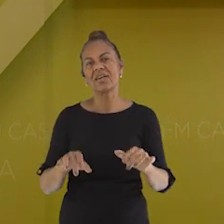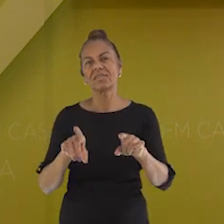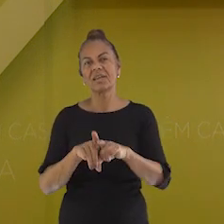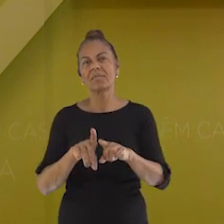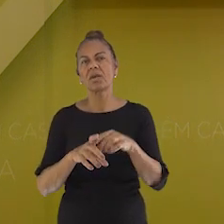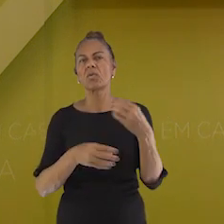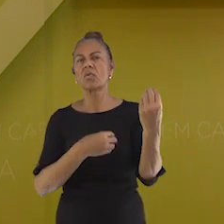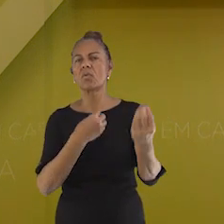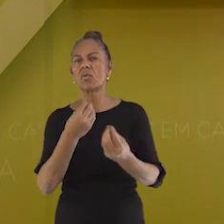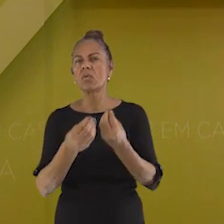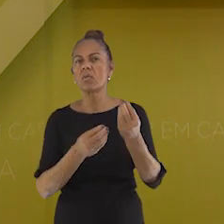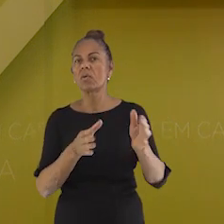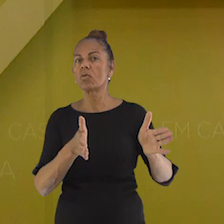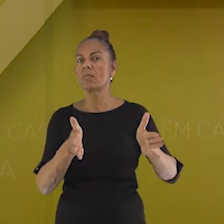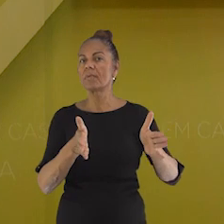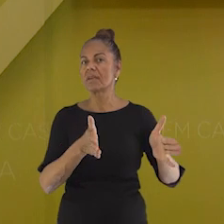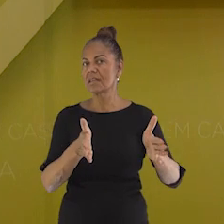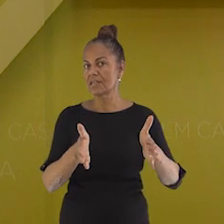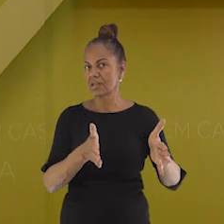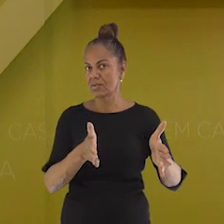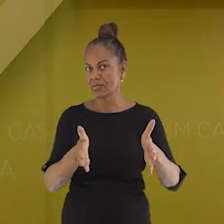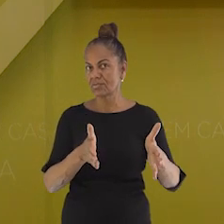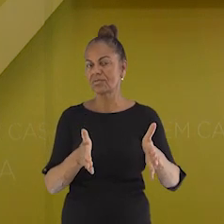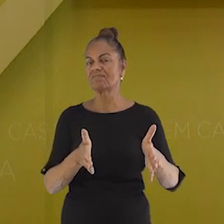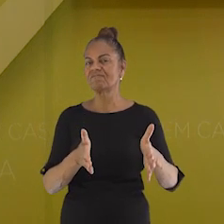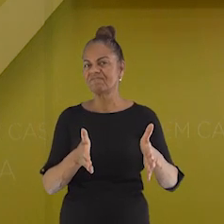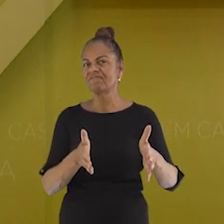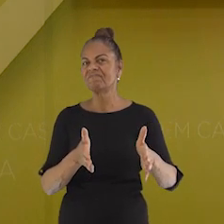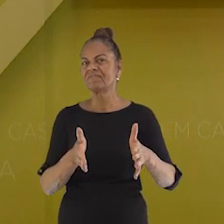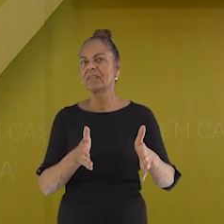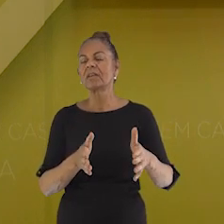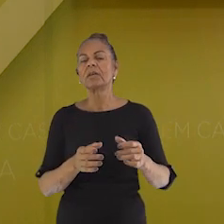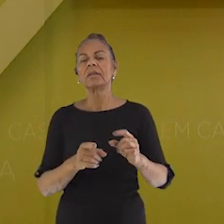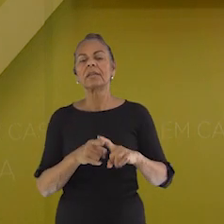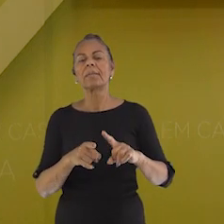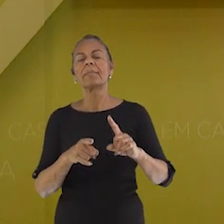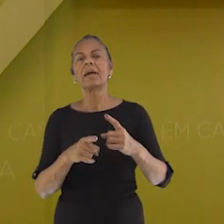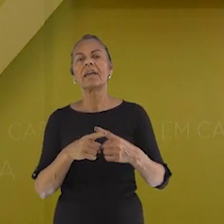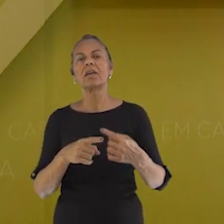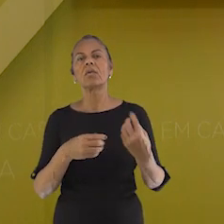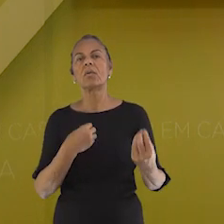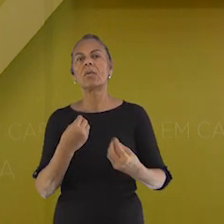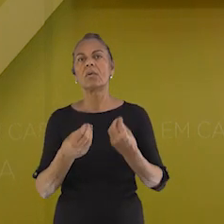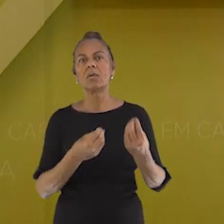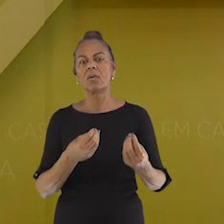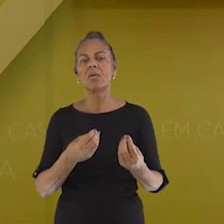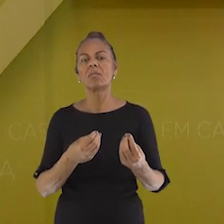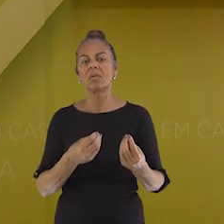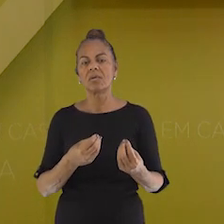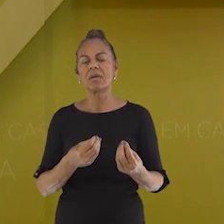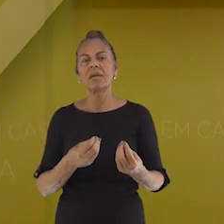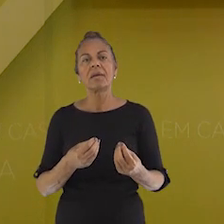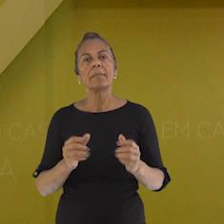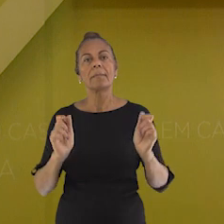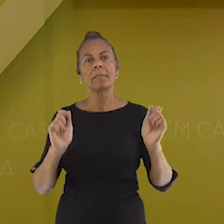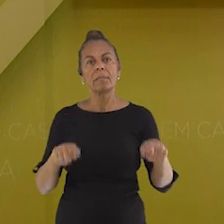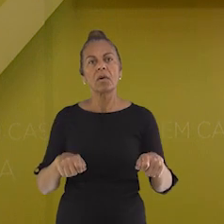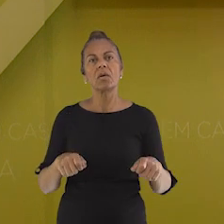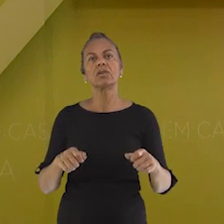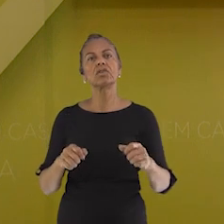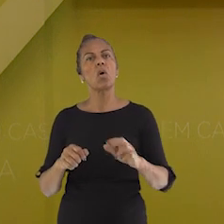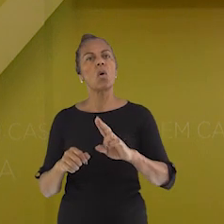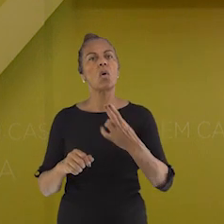a cata do caranguejo, que por haver espécies em extinção, vimos alguns períodos onde a sua